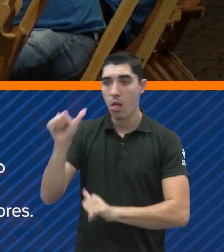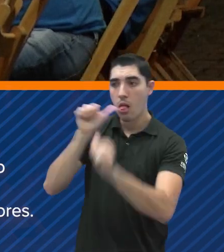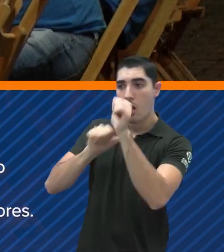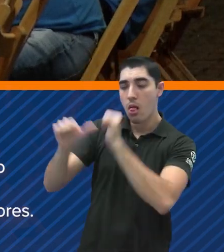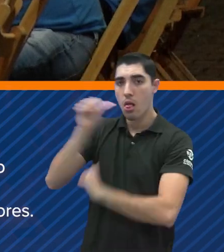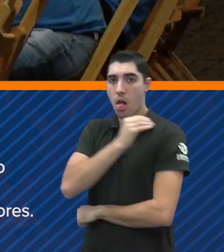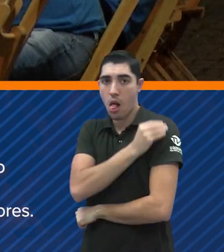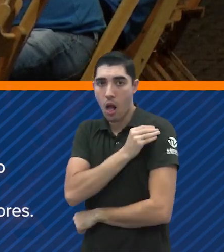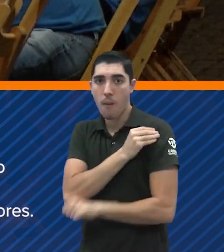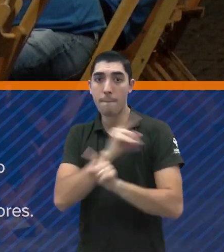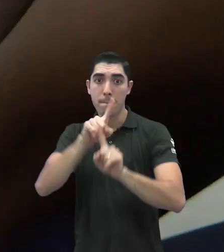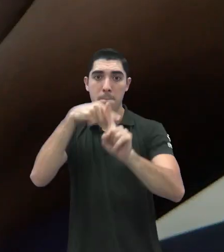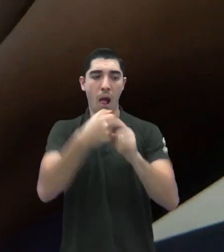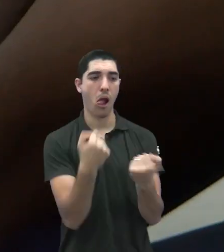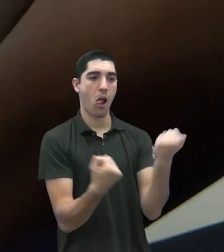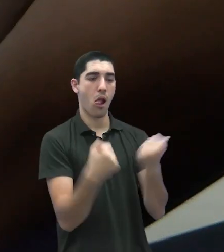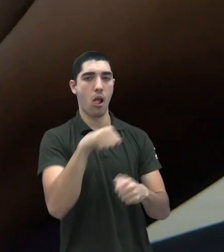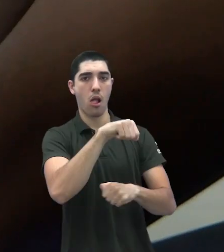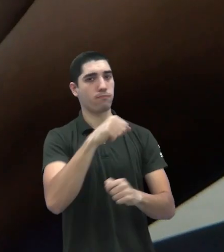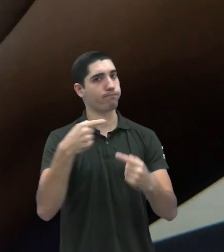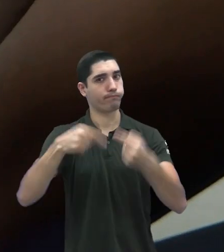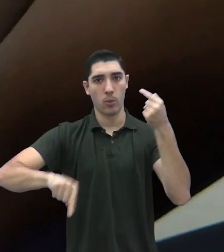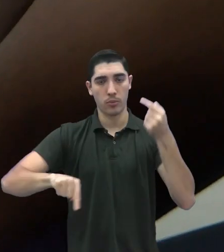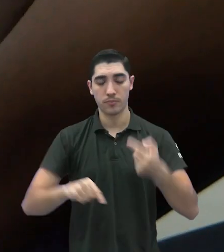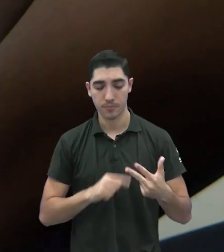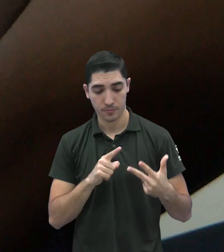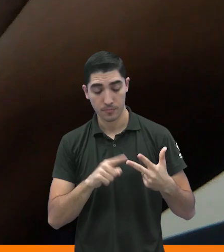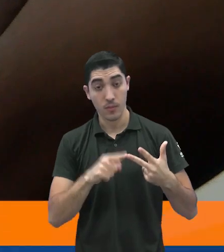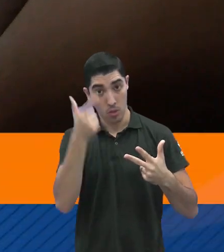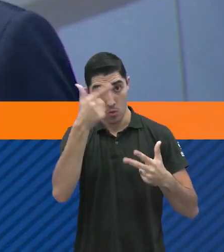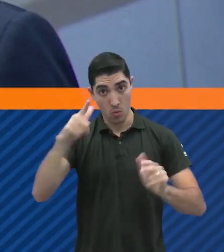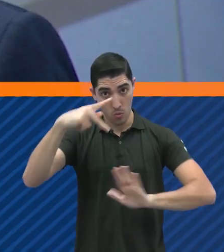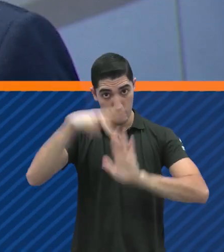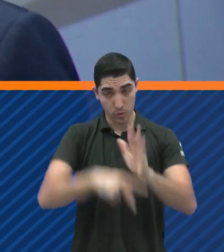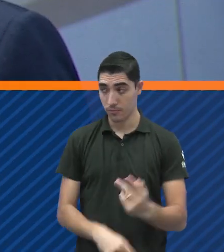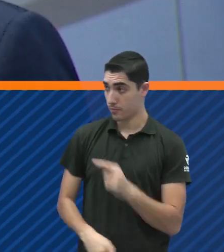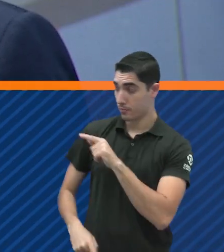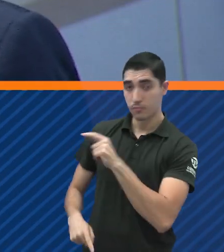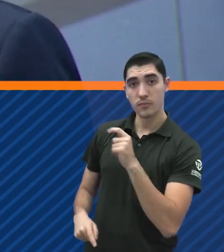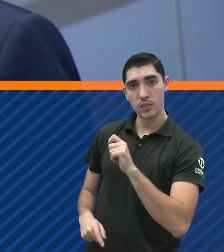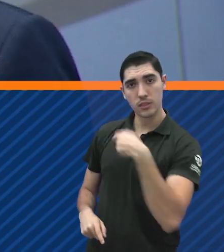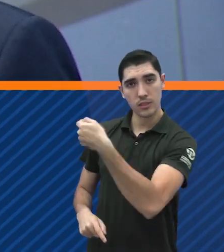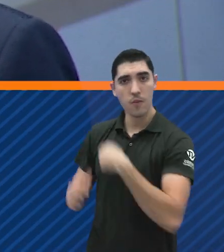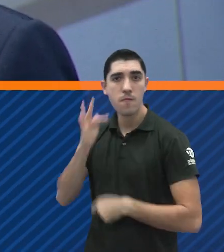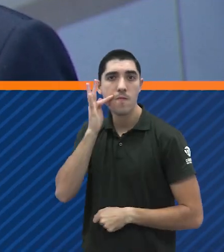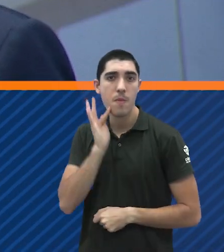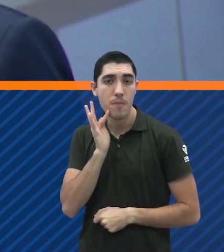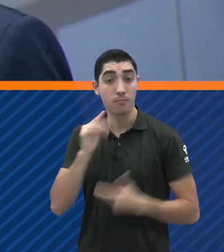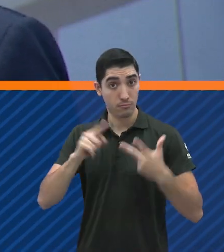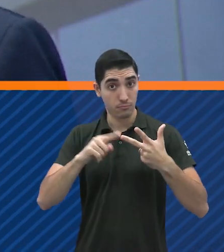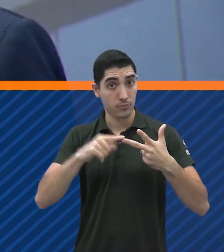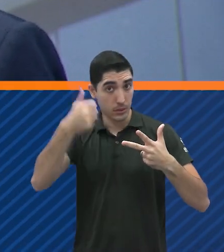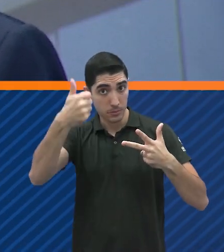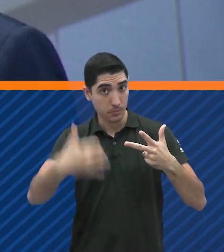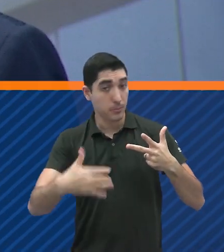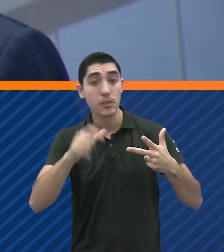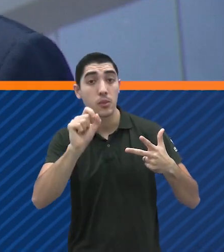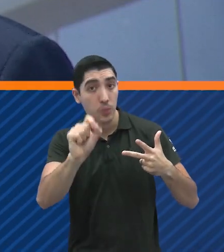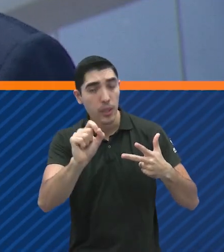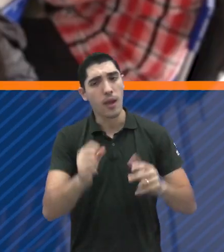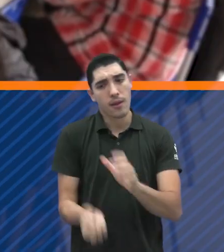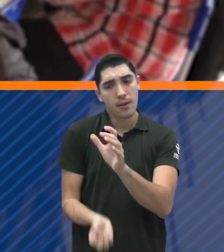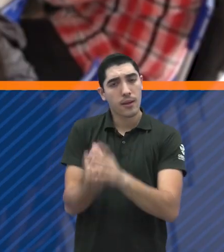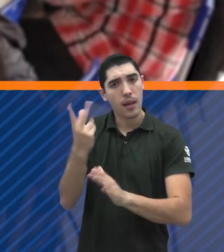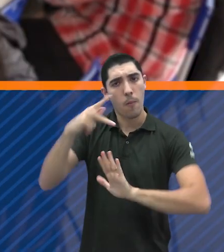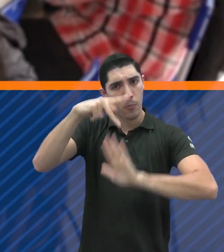bebidas alcoólicas e dirigir. Ainda está na pauta um projeto apresentado pelo vereador Fabião Zagueiro com a proposta de criar um